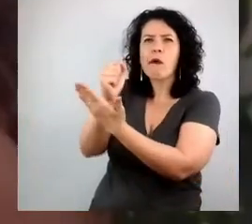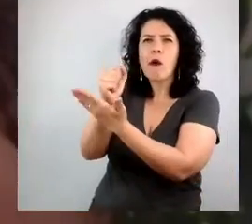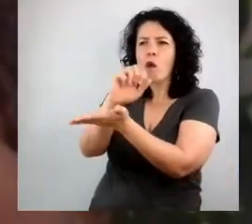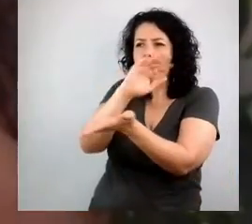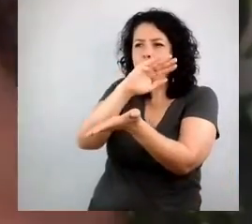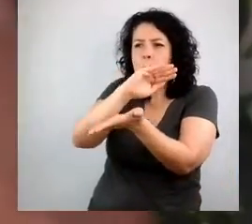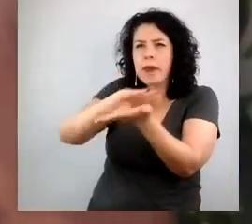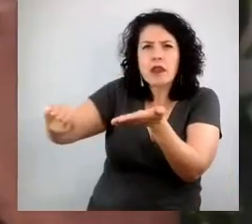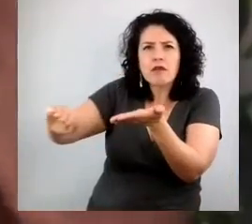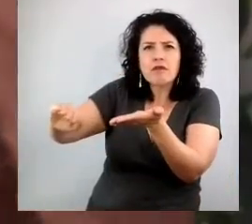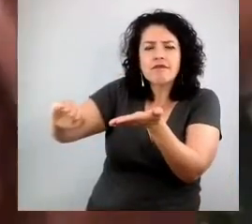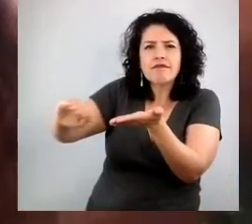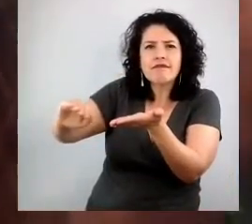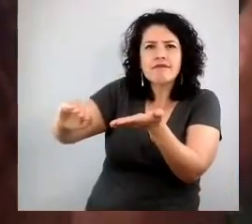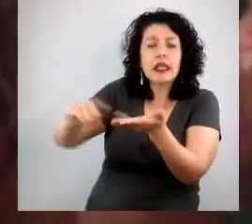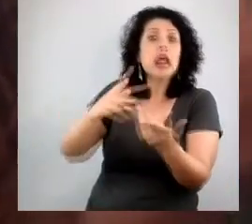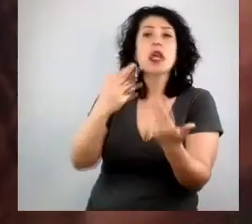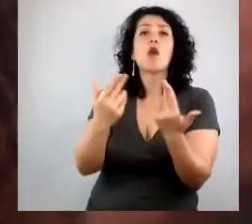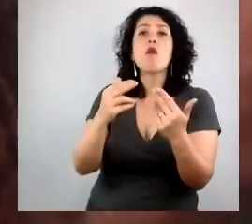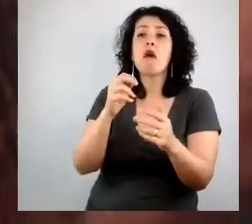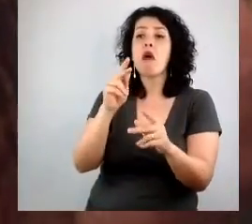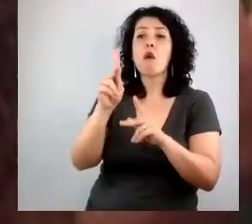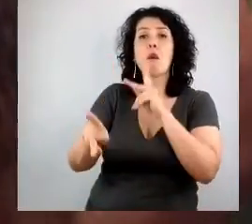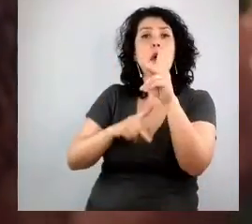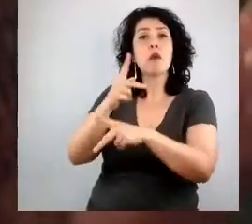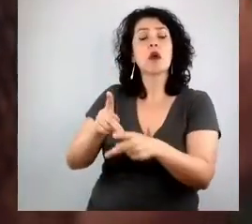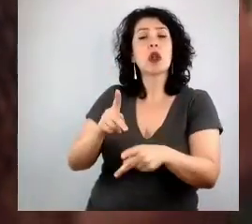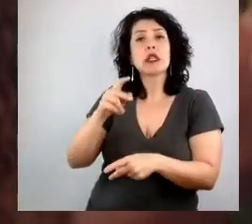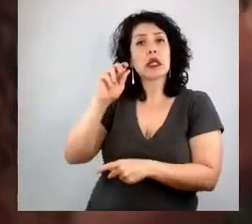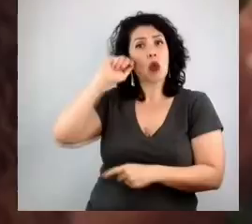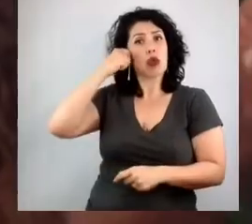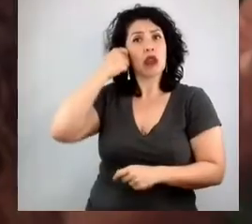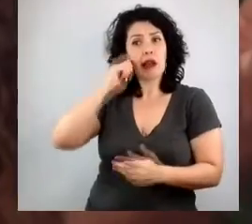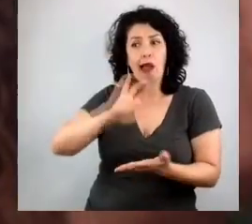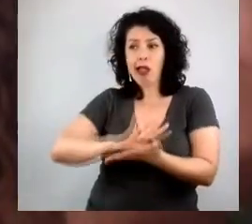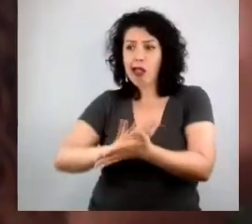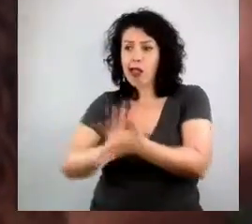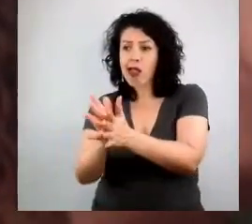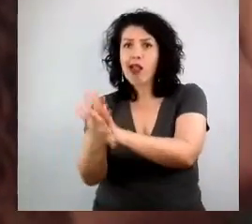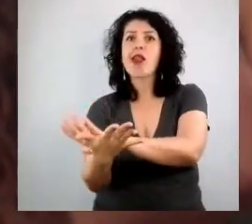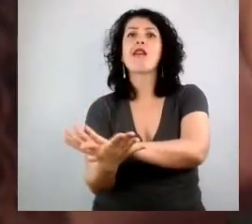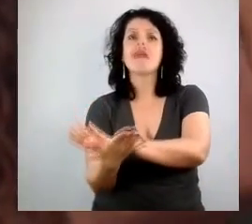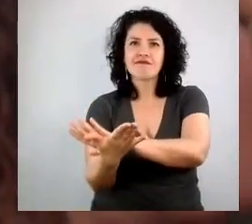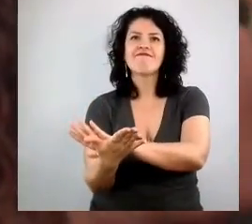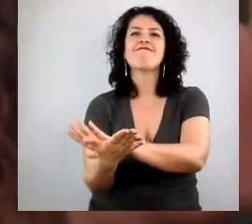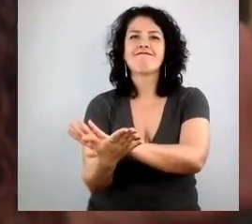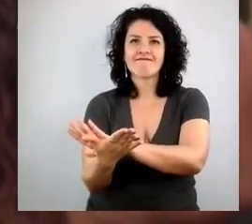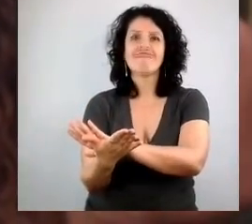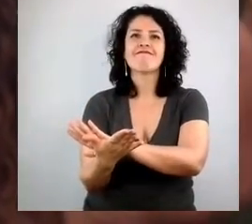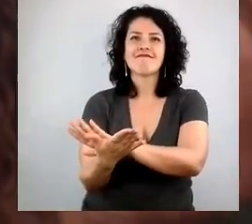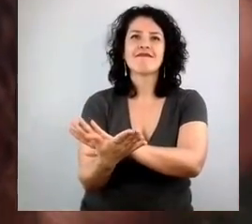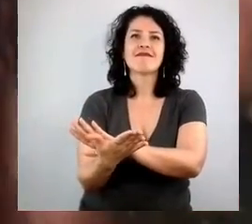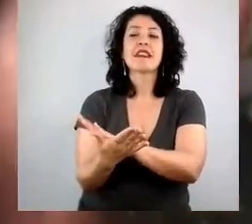que é uma das formas mais violentas de genocídio do negro no Brasil.